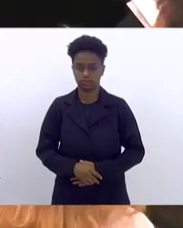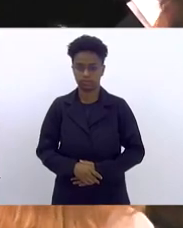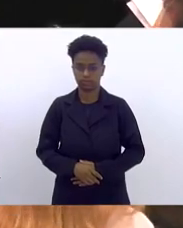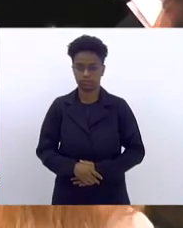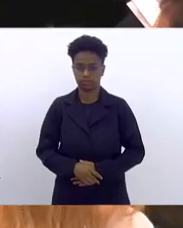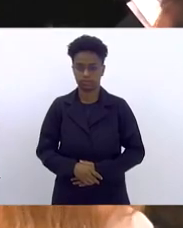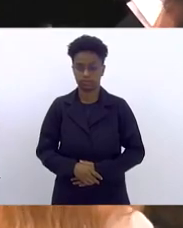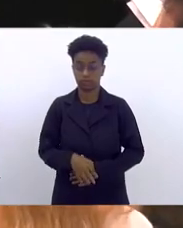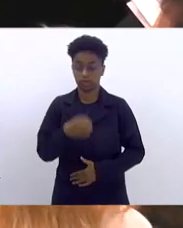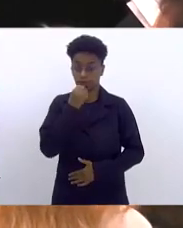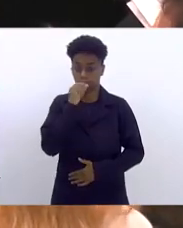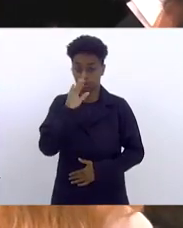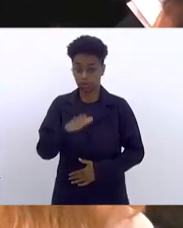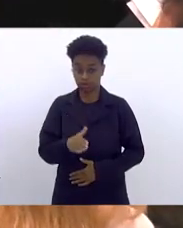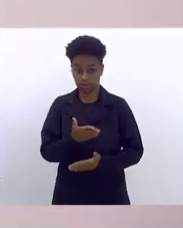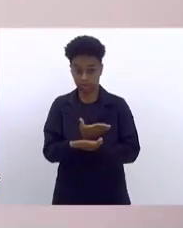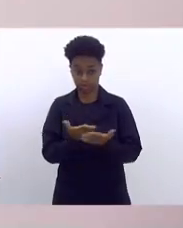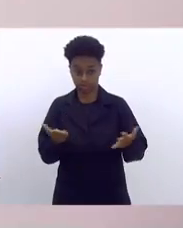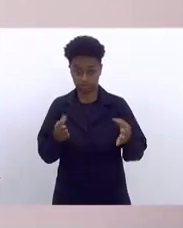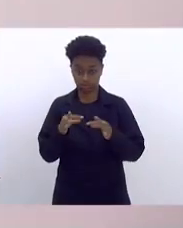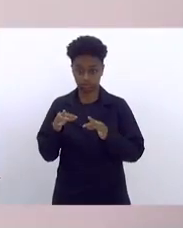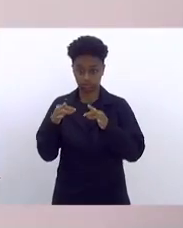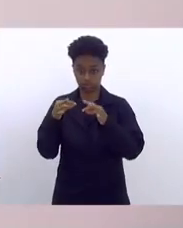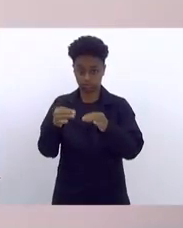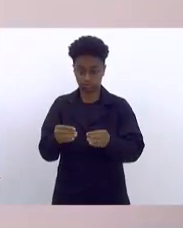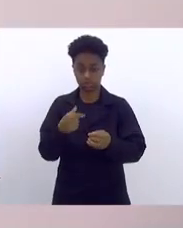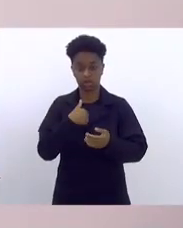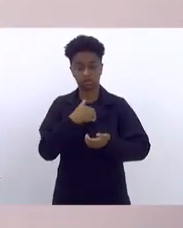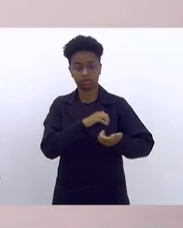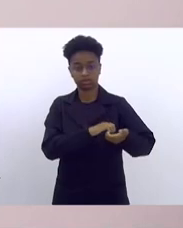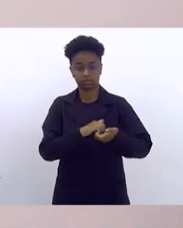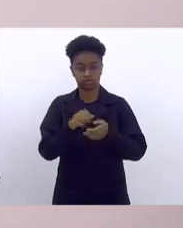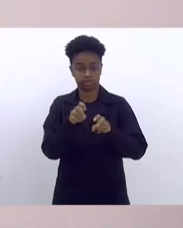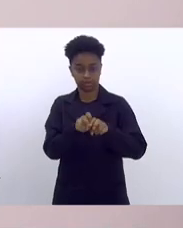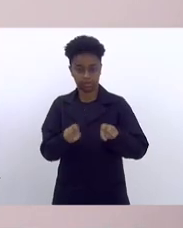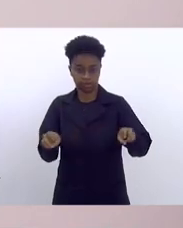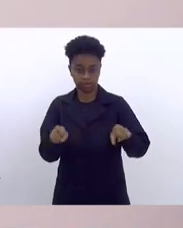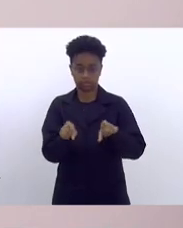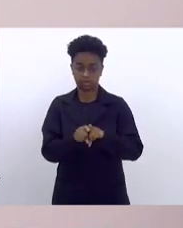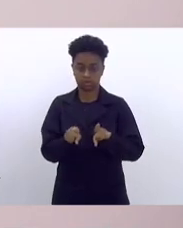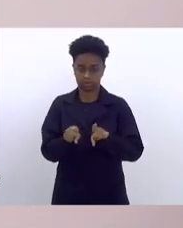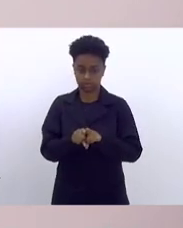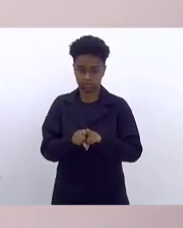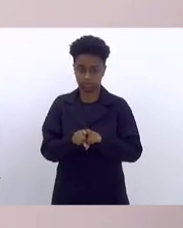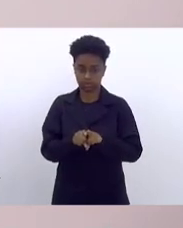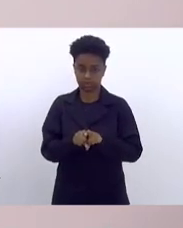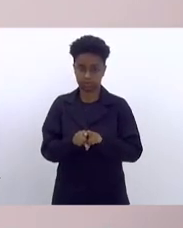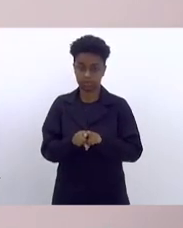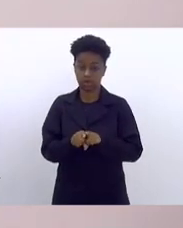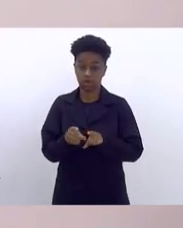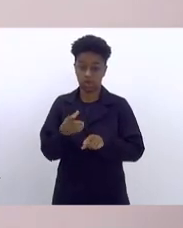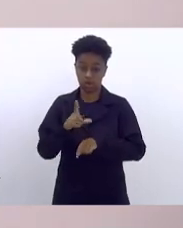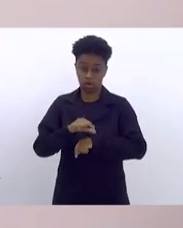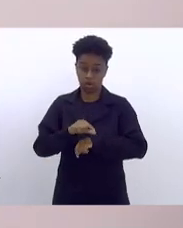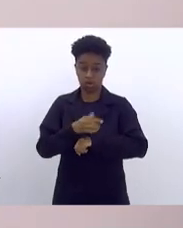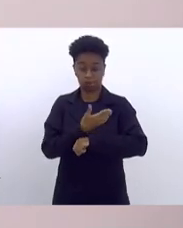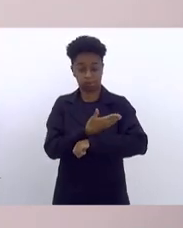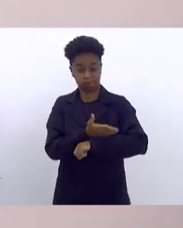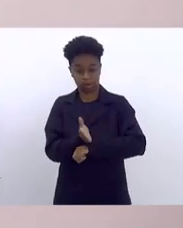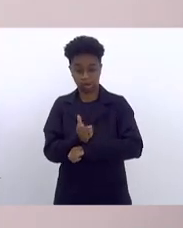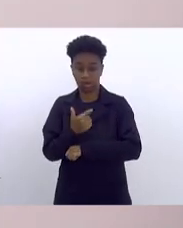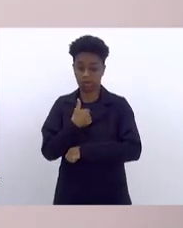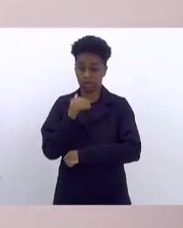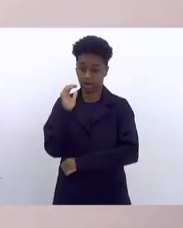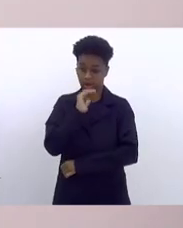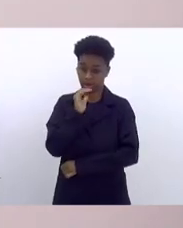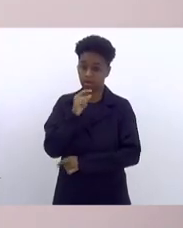boa tarde a todos e todas cumprimento todos da mesa também e pelo adiantado da hora eu serei breve até